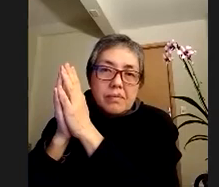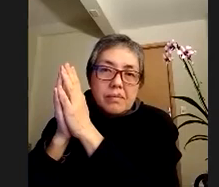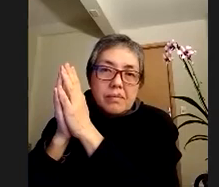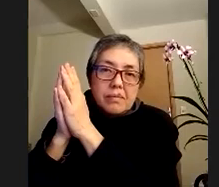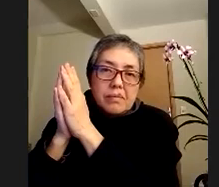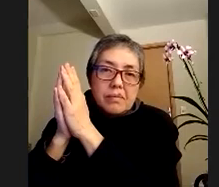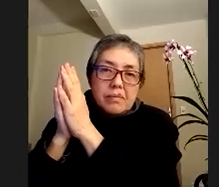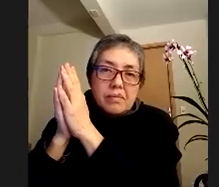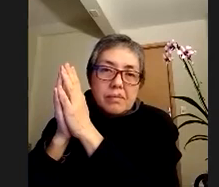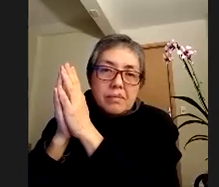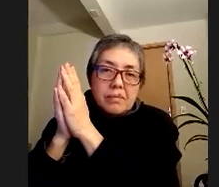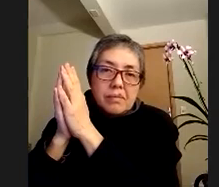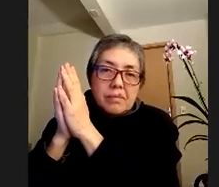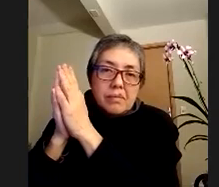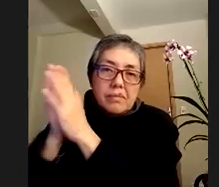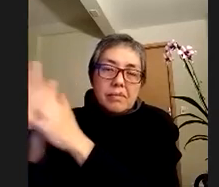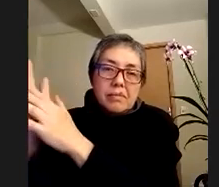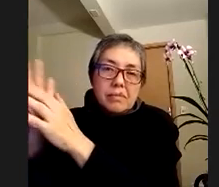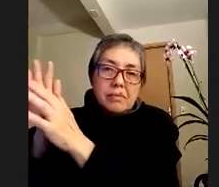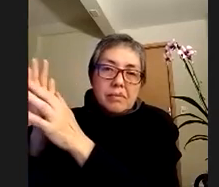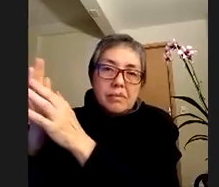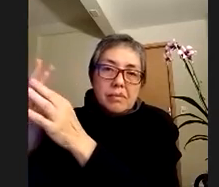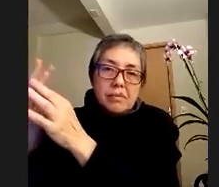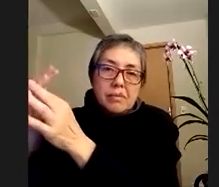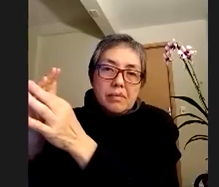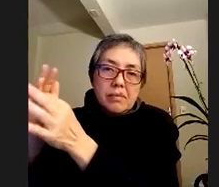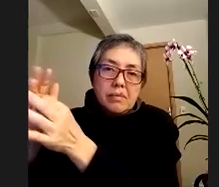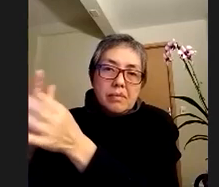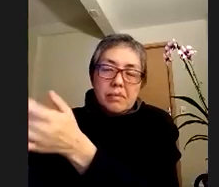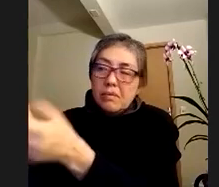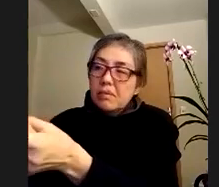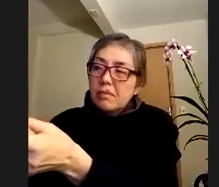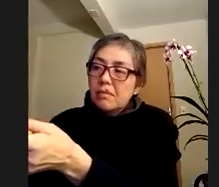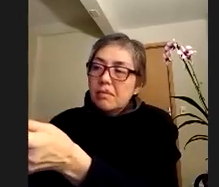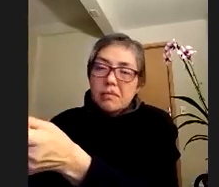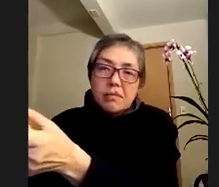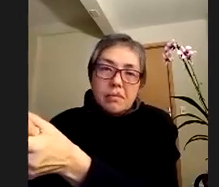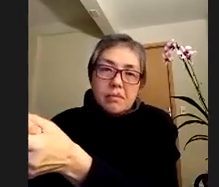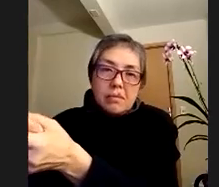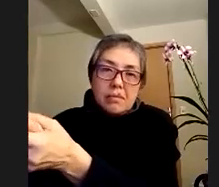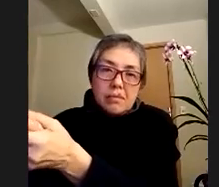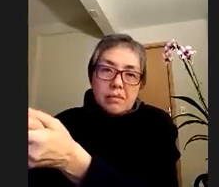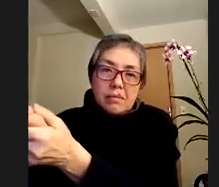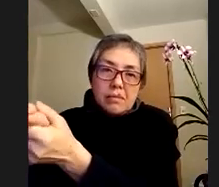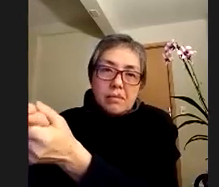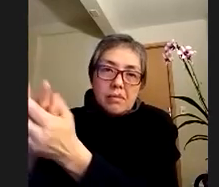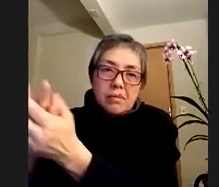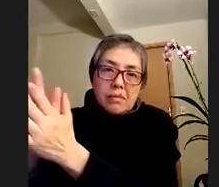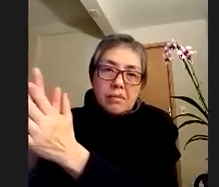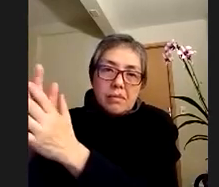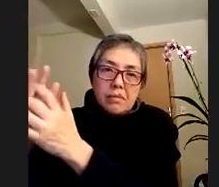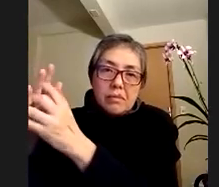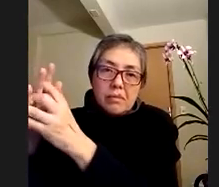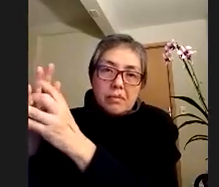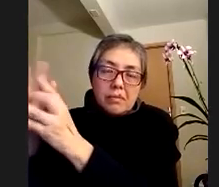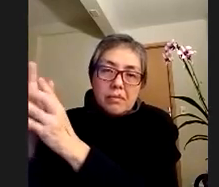própria materialidade do seu trabalho. São eles que vão nos dizer e nos apontar quais são as demandas necessárias. É óbvio que um dirigente